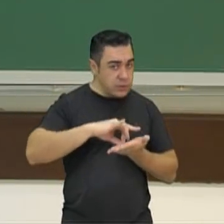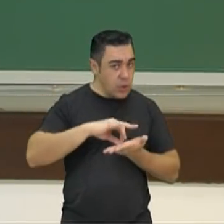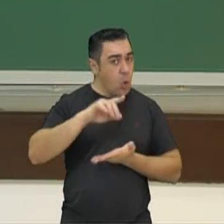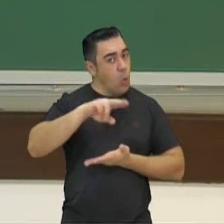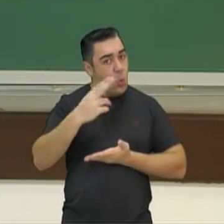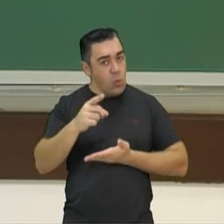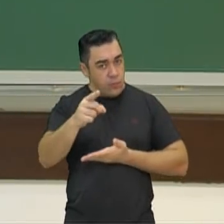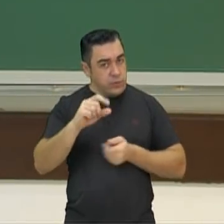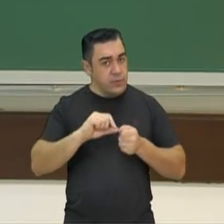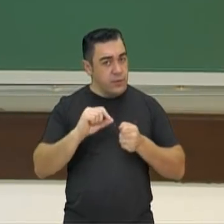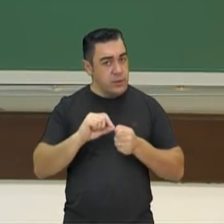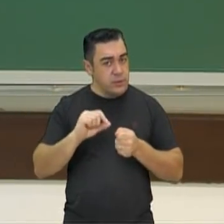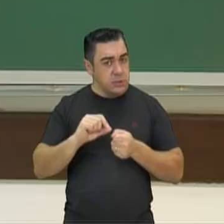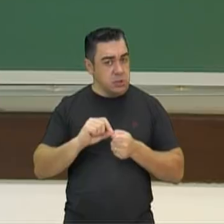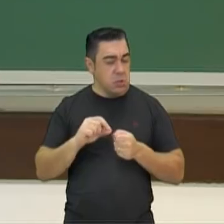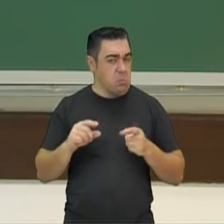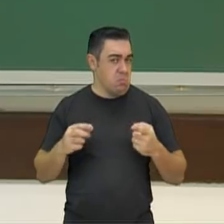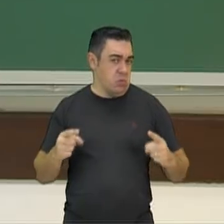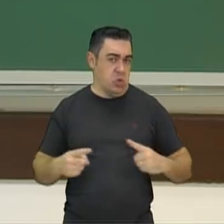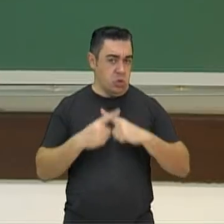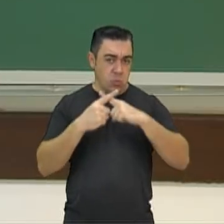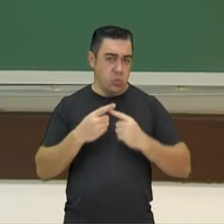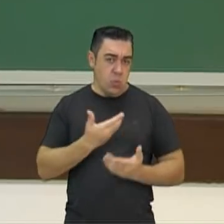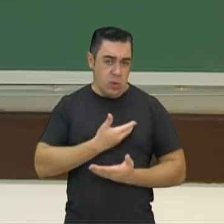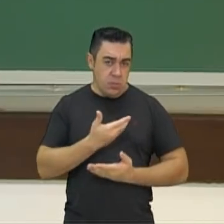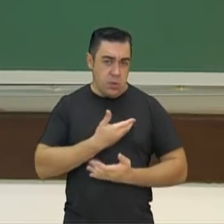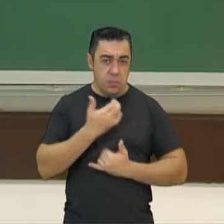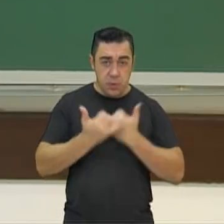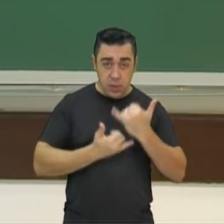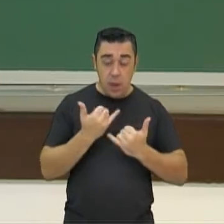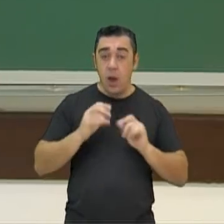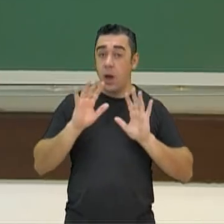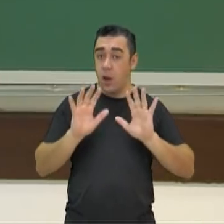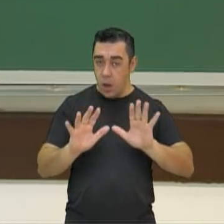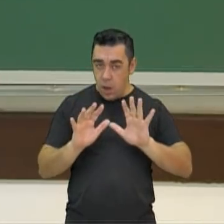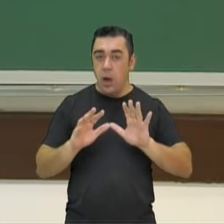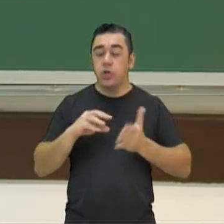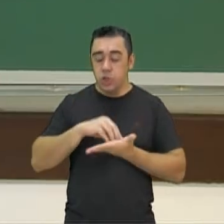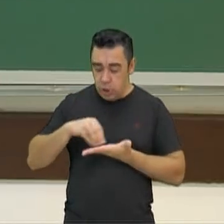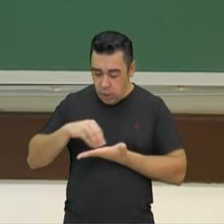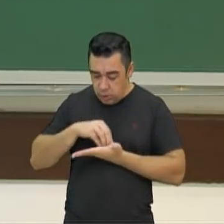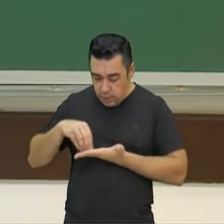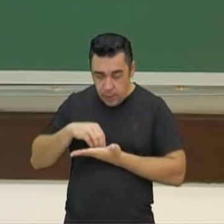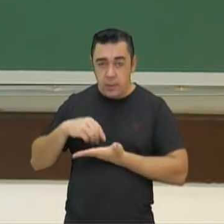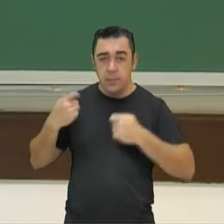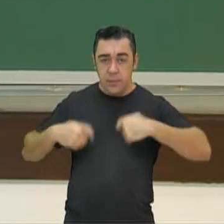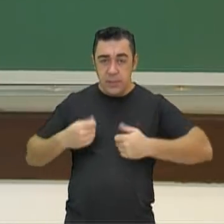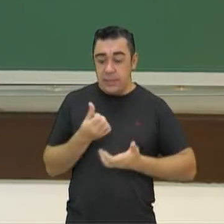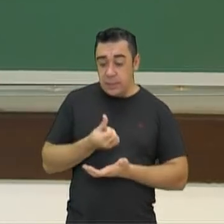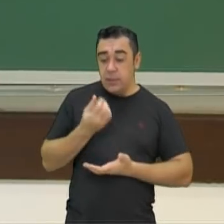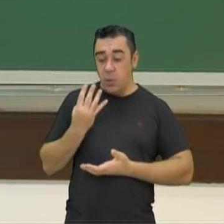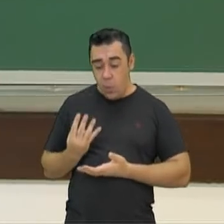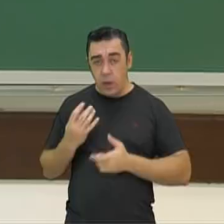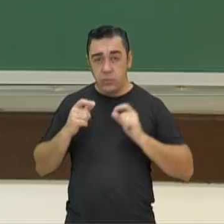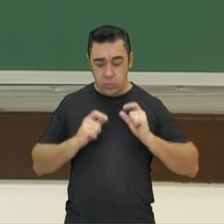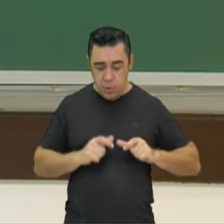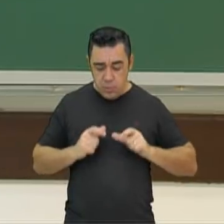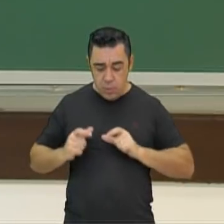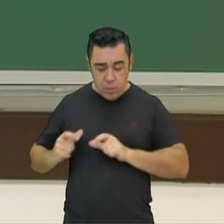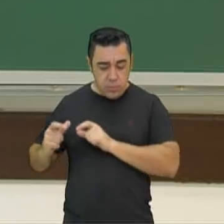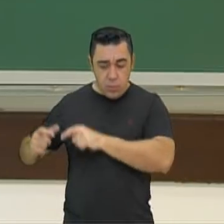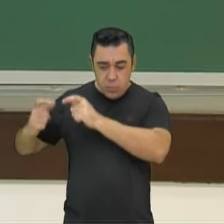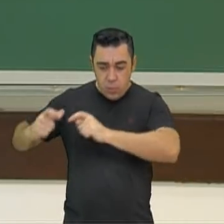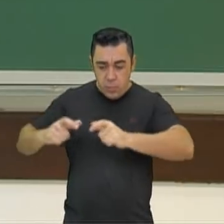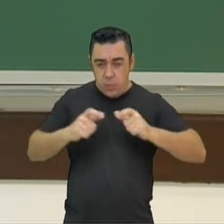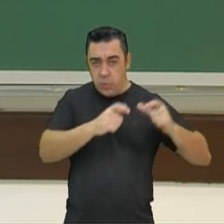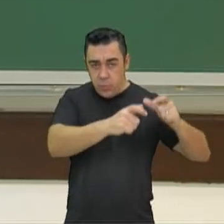você vá disputar com um colega ou brincar com um colega, o xadrez tem que ter as 64 casas aí, senão não vai dar certo. Vai